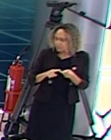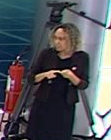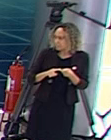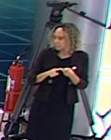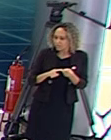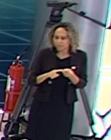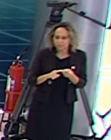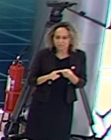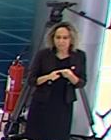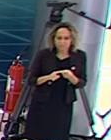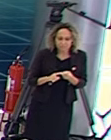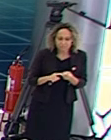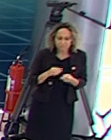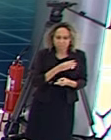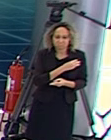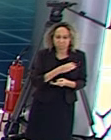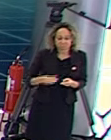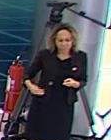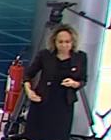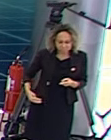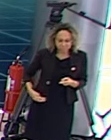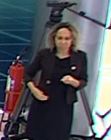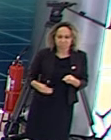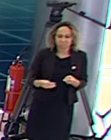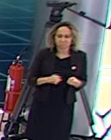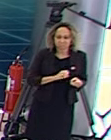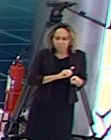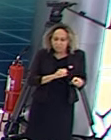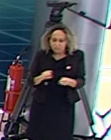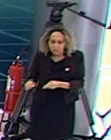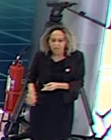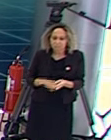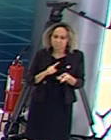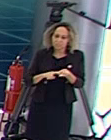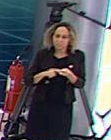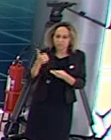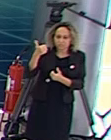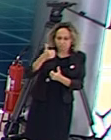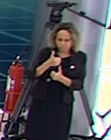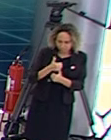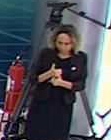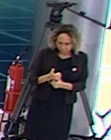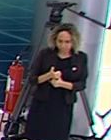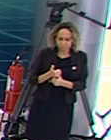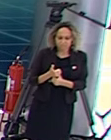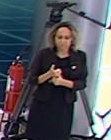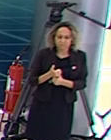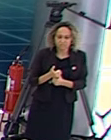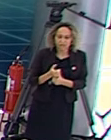os demais ministros aqui presentes, vice-presidente da Confederação Nacional do Comércio, Laércio José de